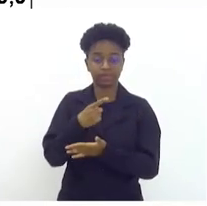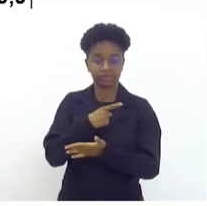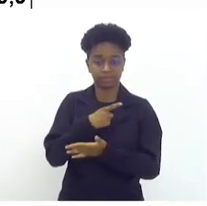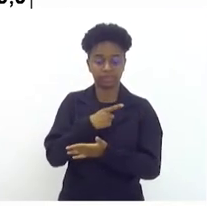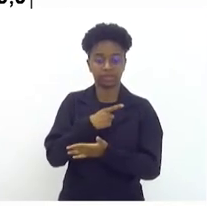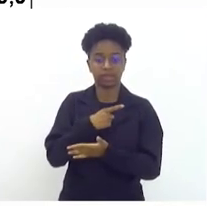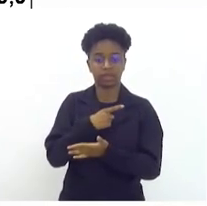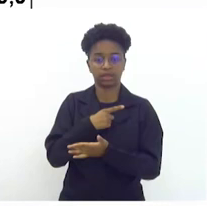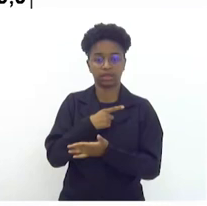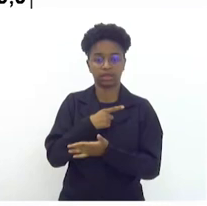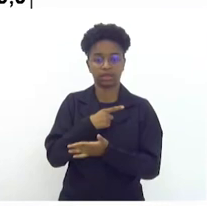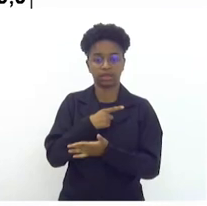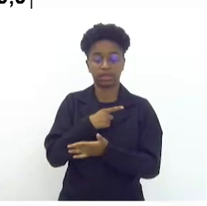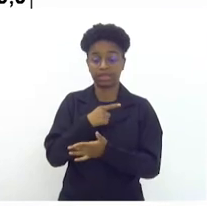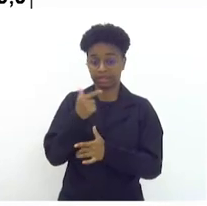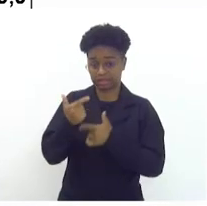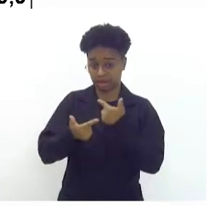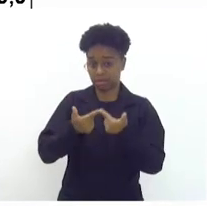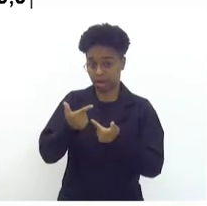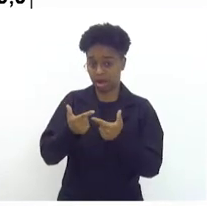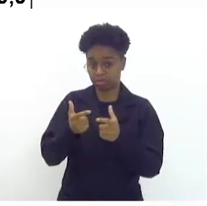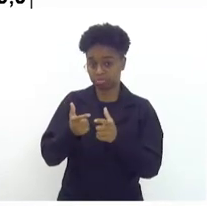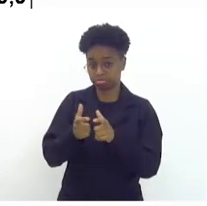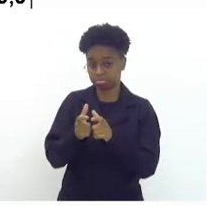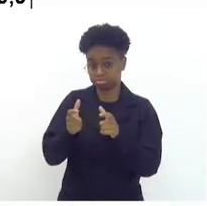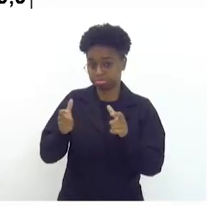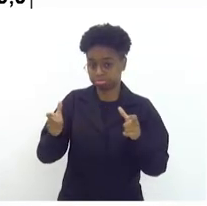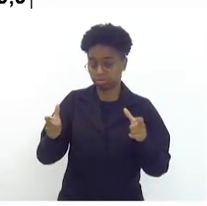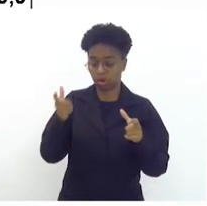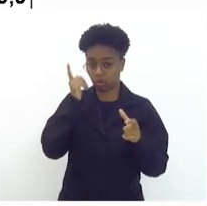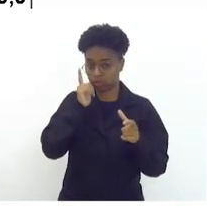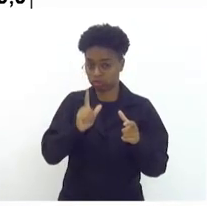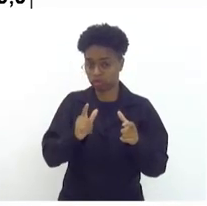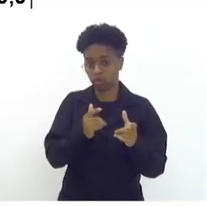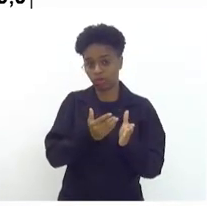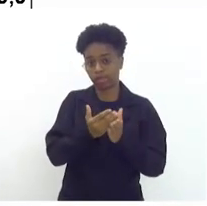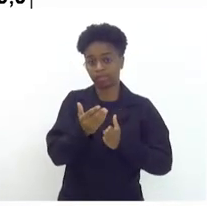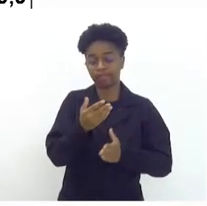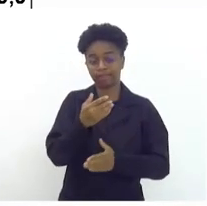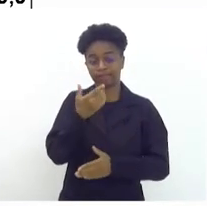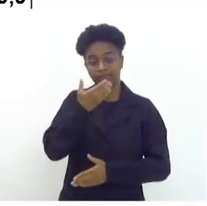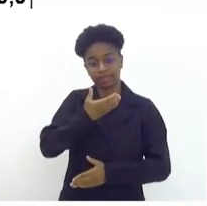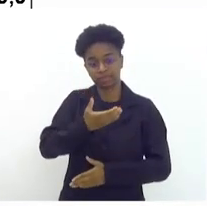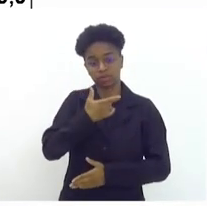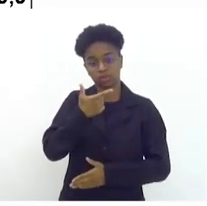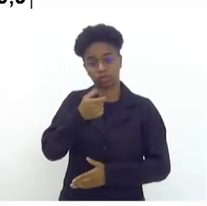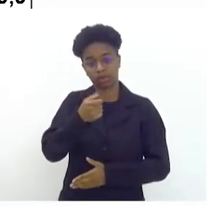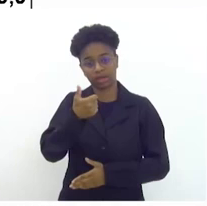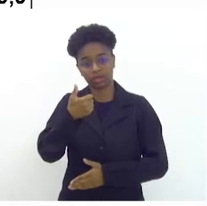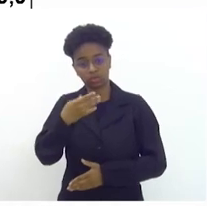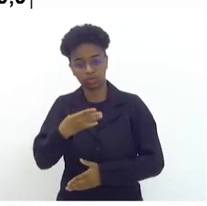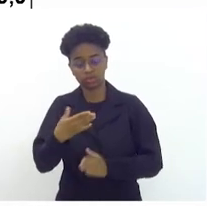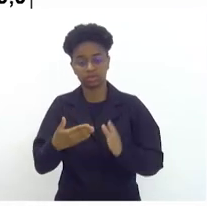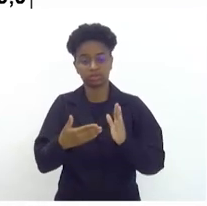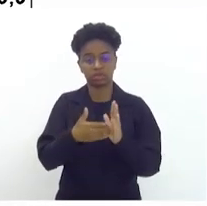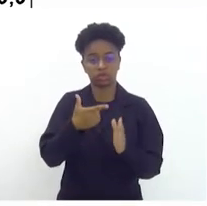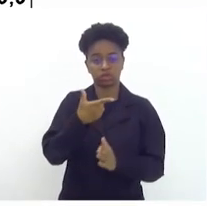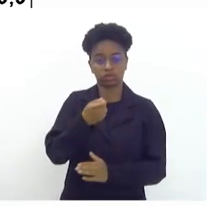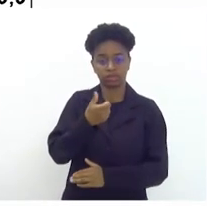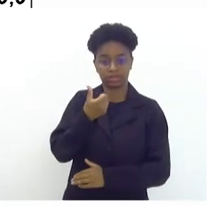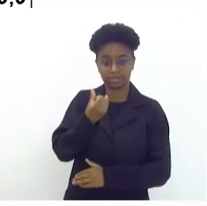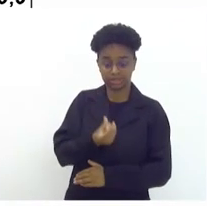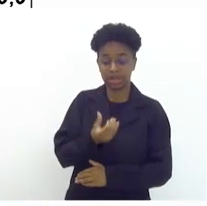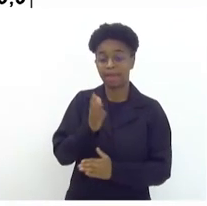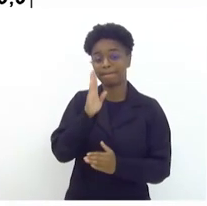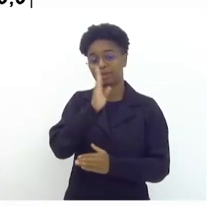aí quer dizer do emprego Desde dezembro de 2014 a gente passou a ter uma crise 2015/2016 o Brasil já